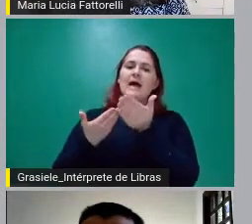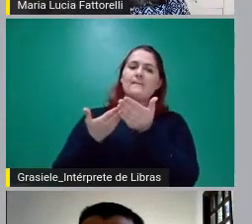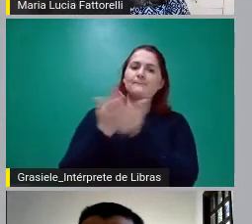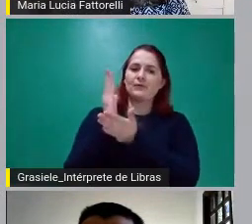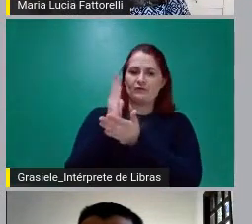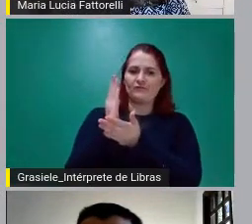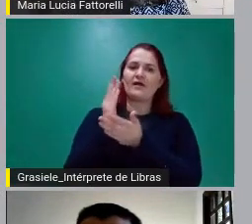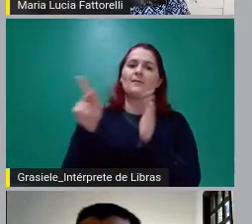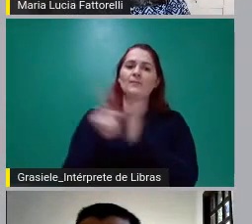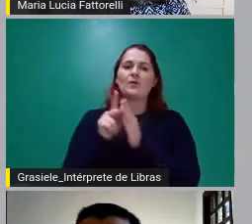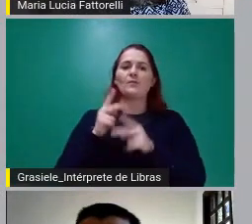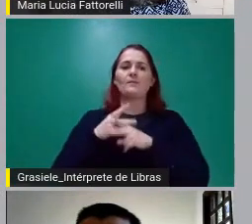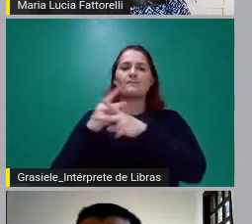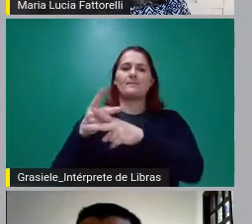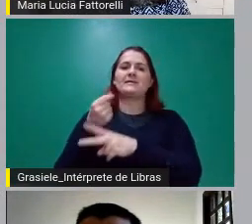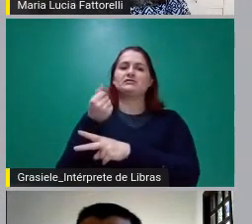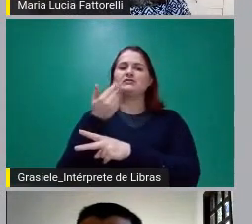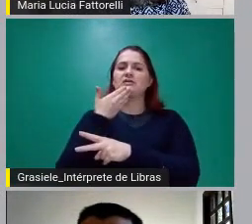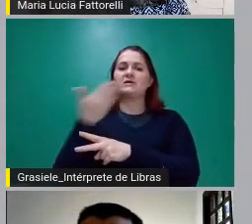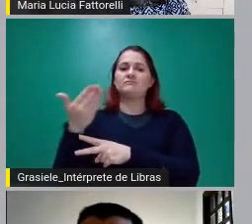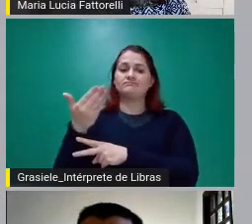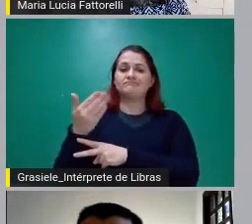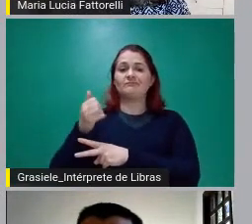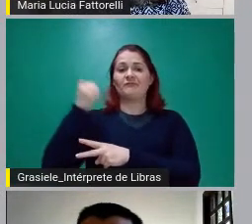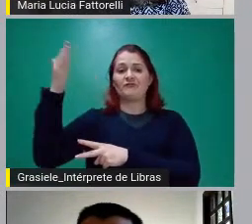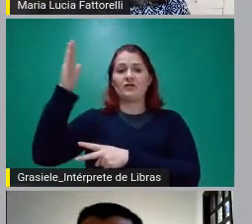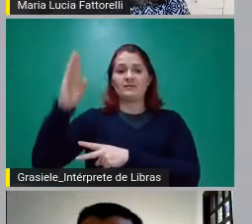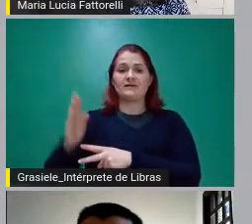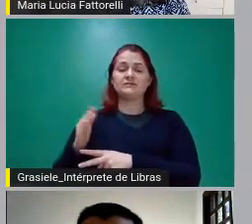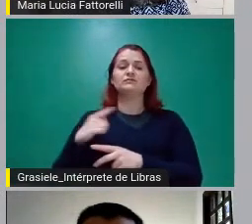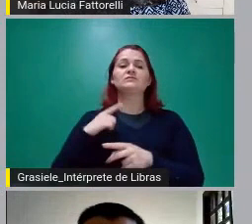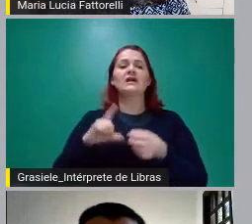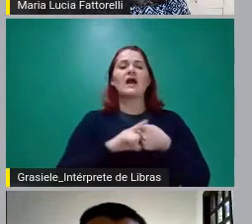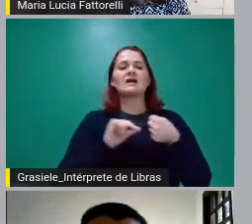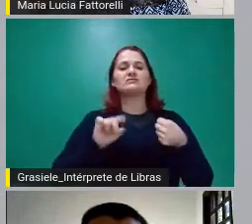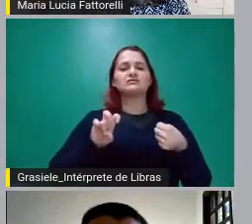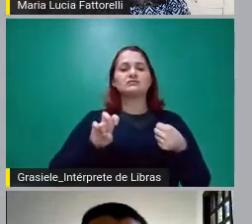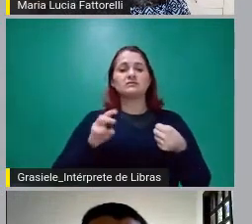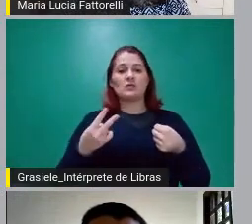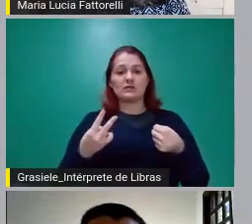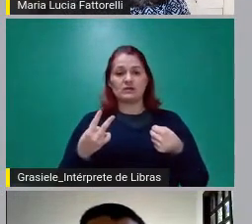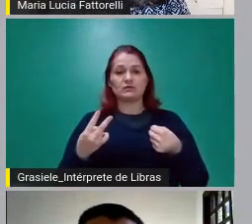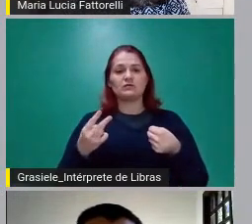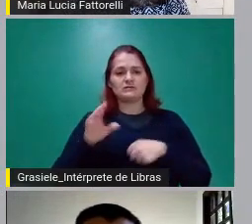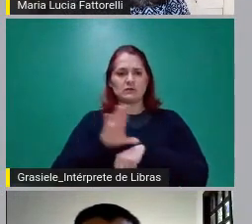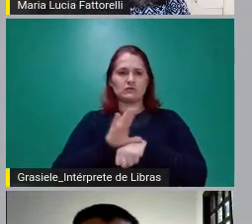de crédito externas, como está previsto lá no artigo 52, inciso 7º e 8º.